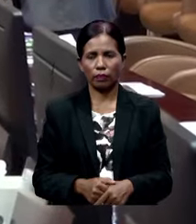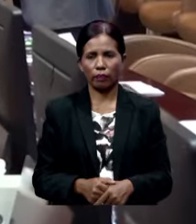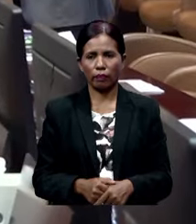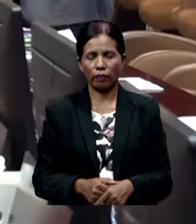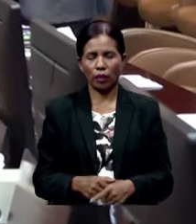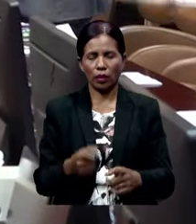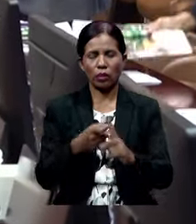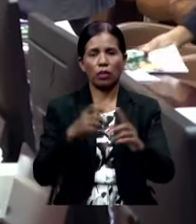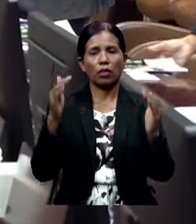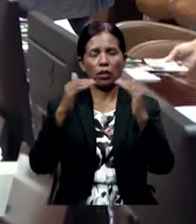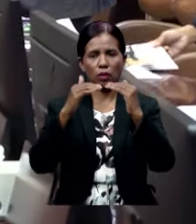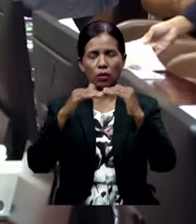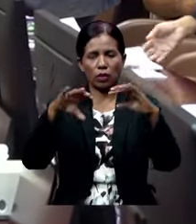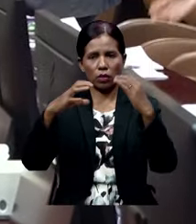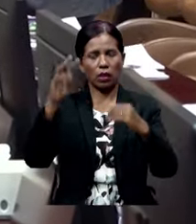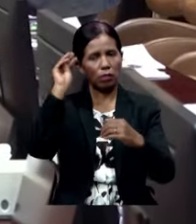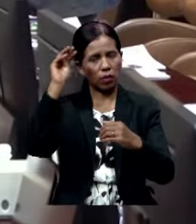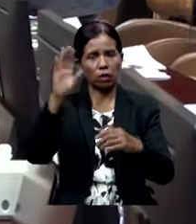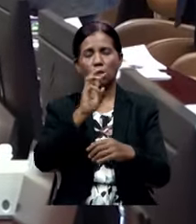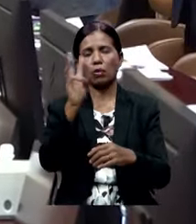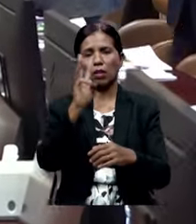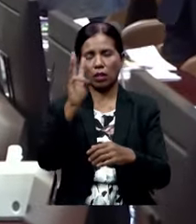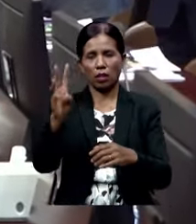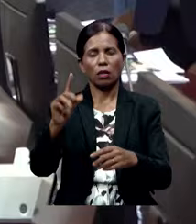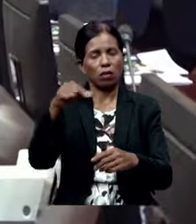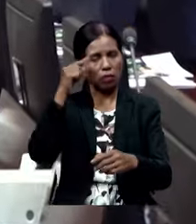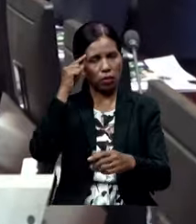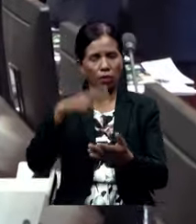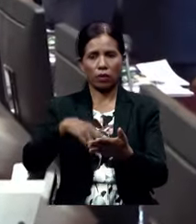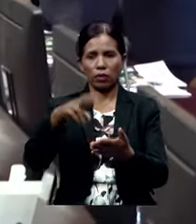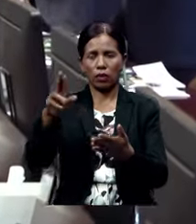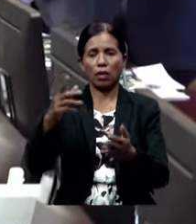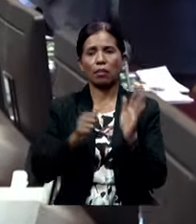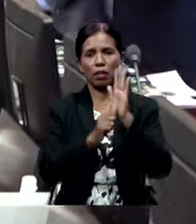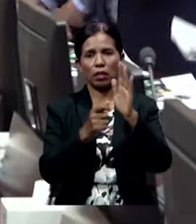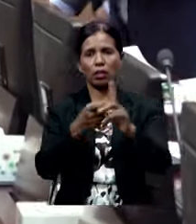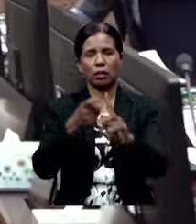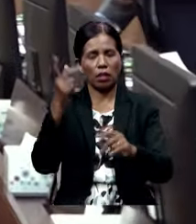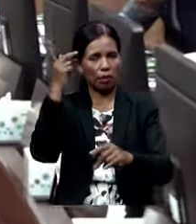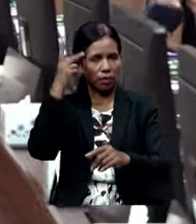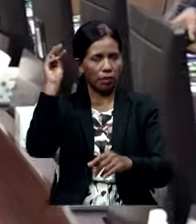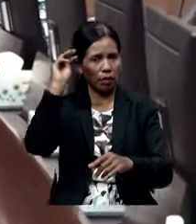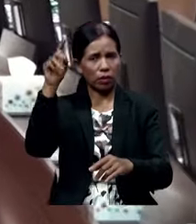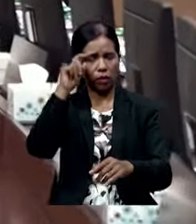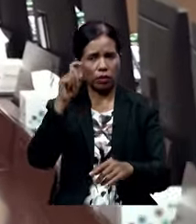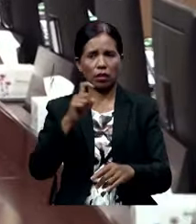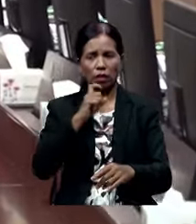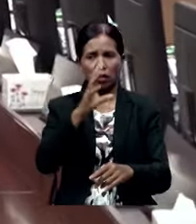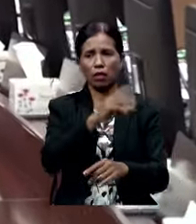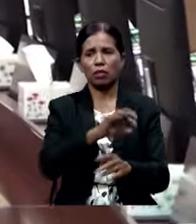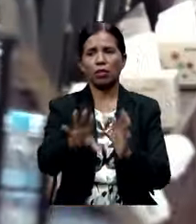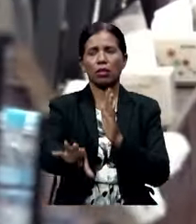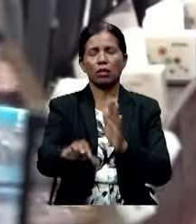Lhe Rússia reunião com o Conselho Ministro e a quarta, né? Governo aprova projeto de resolução. Nabi apresenta o Rússia Primeiro-Ministro, Kairala Sarana Guzmão, onde